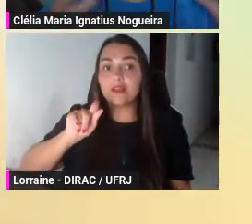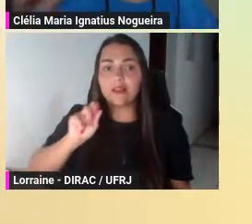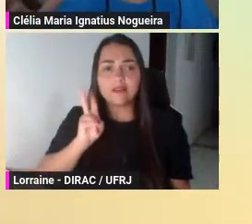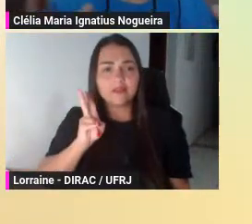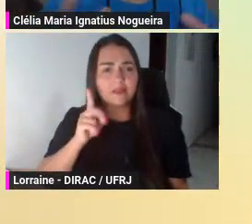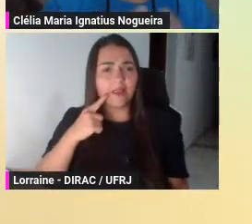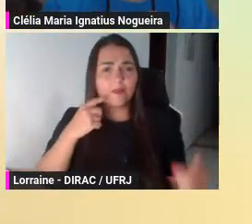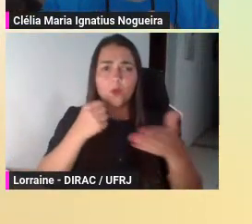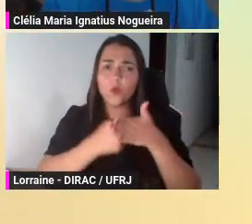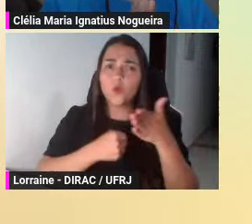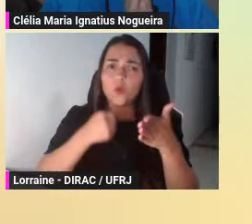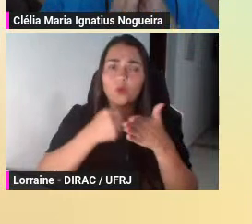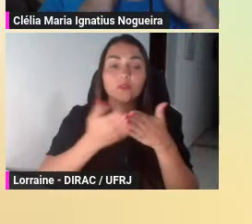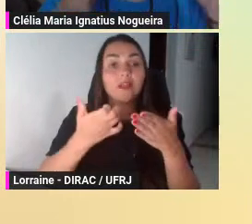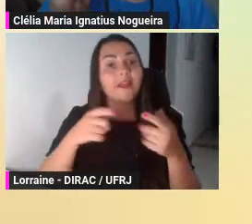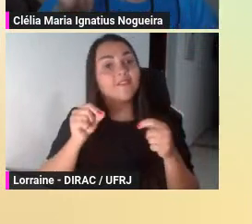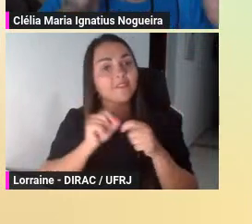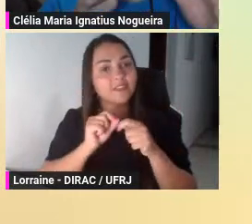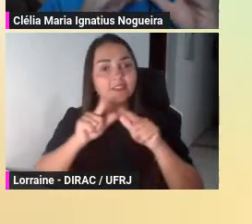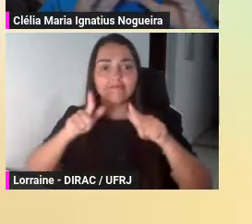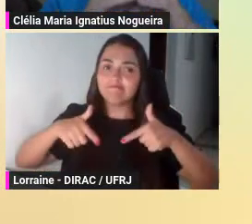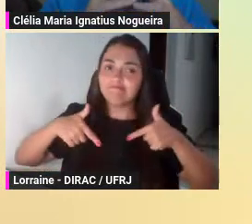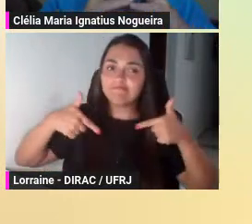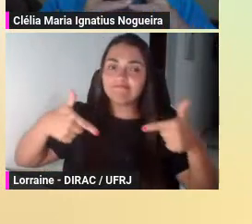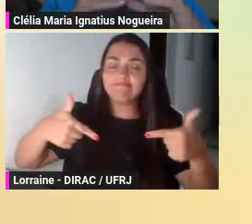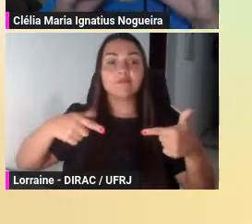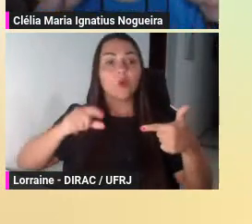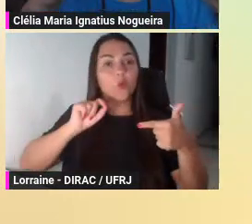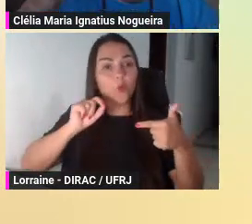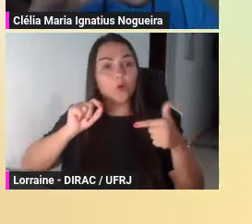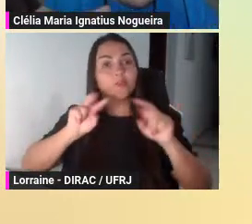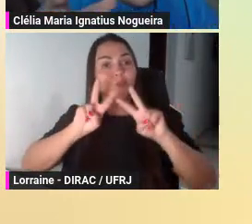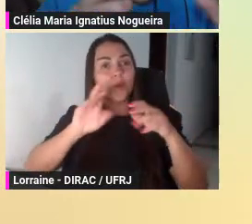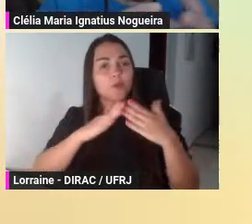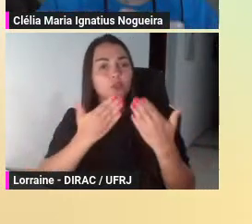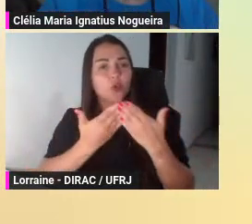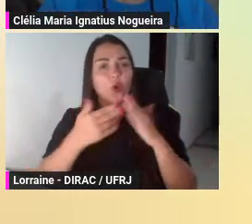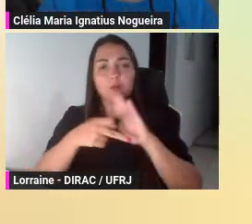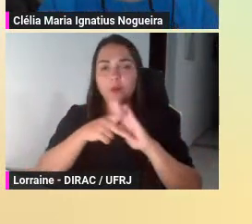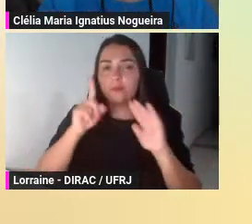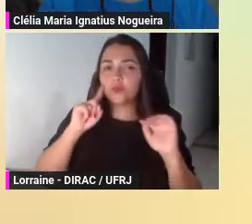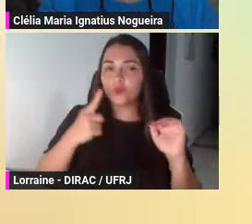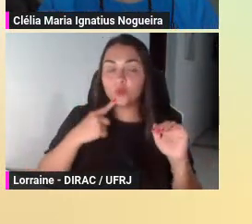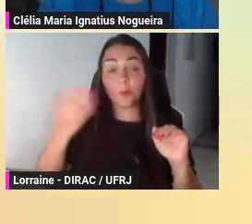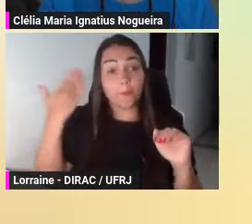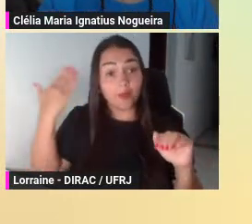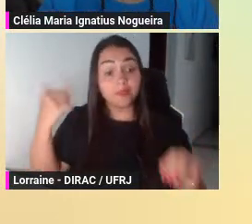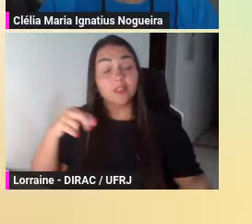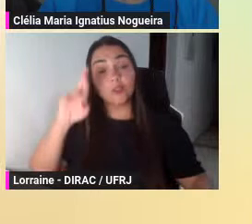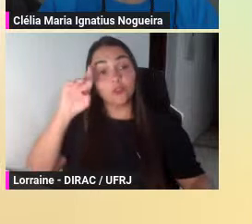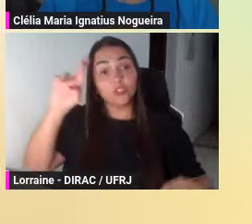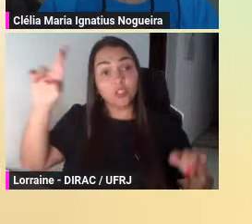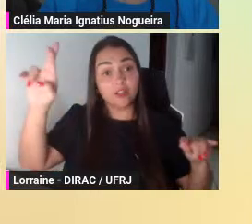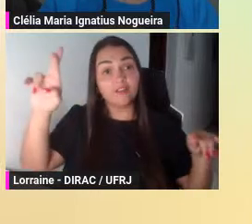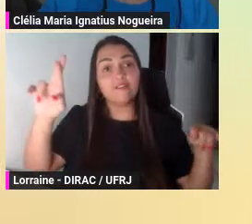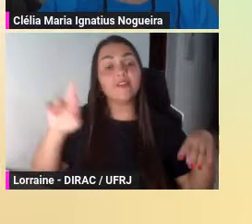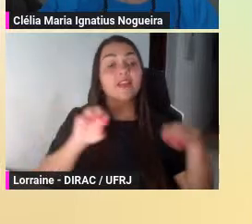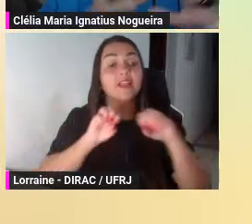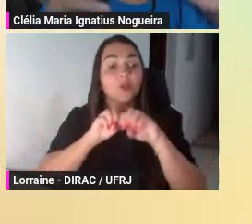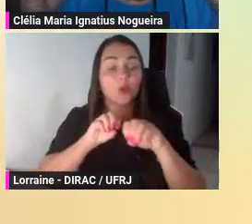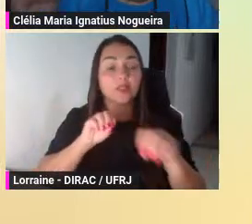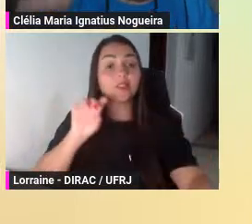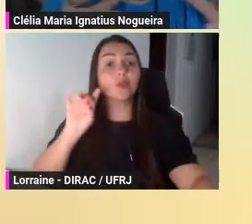né, para fazer essa coisa de escola para surdos. Quando eu fui chefe da Educação Especial, eu já